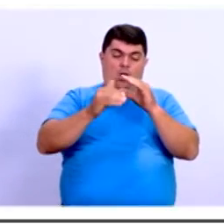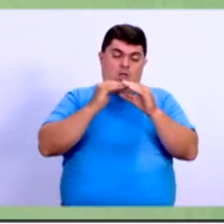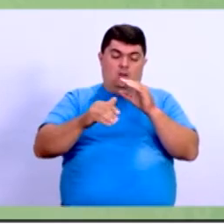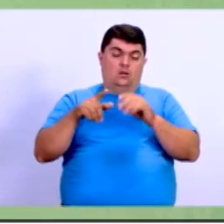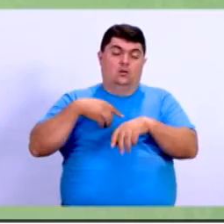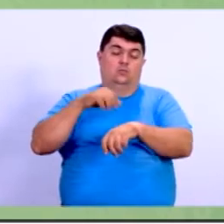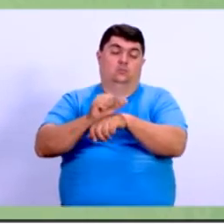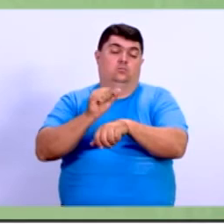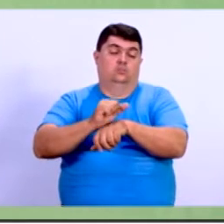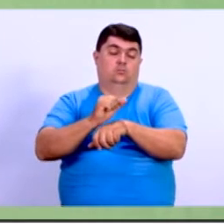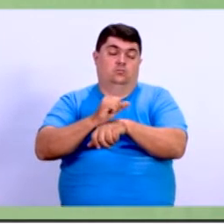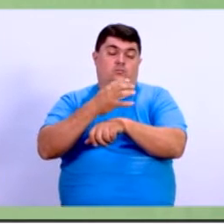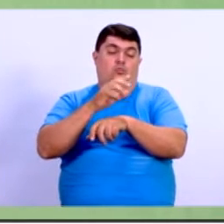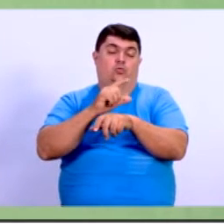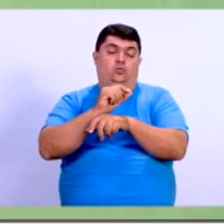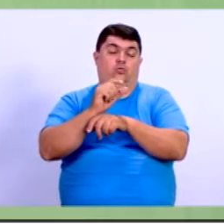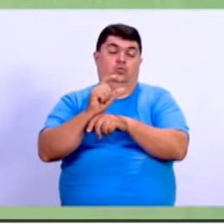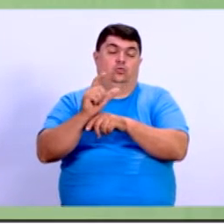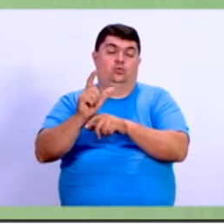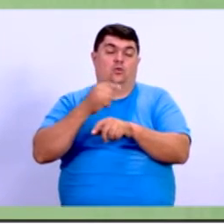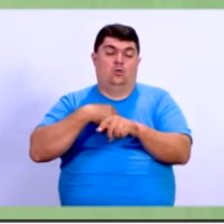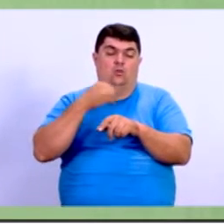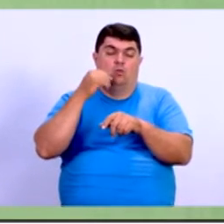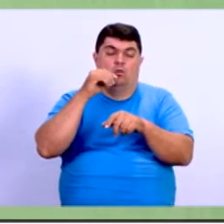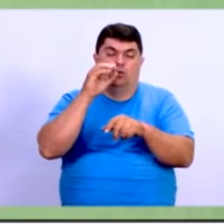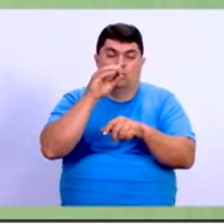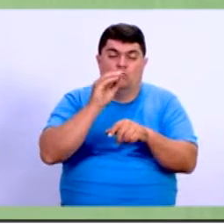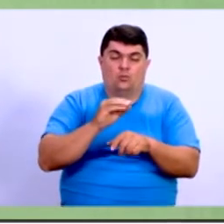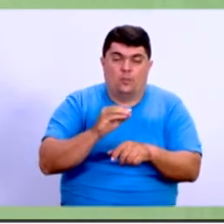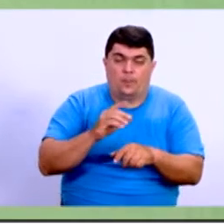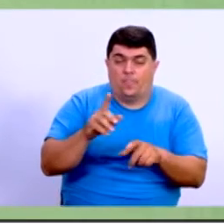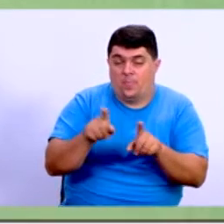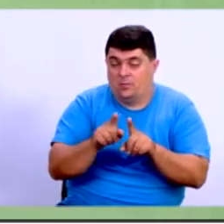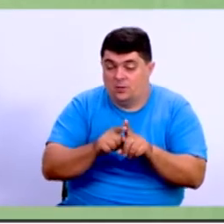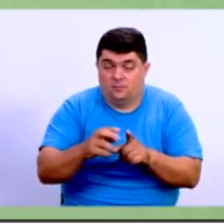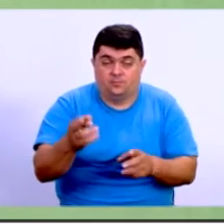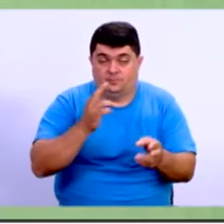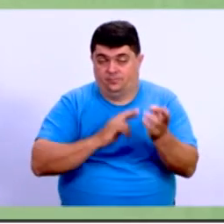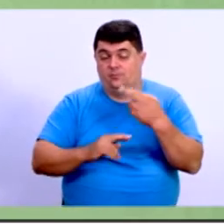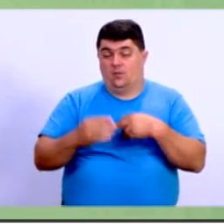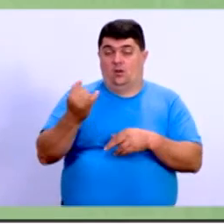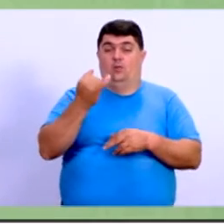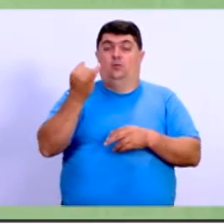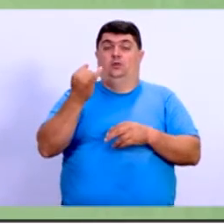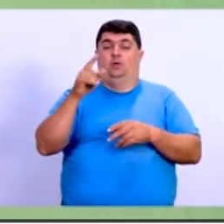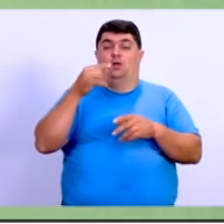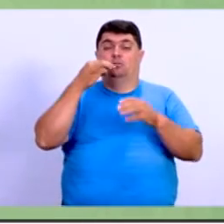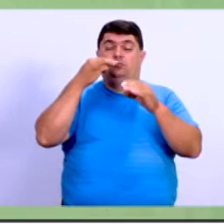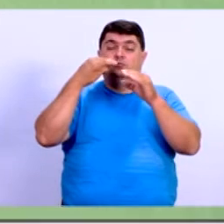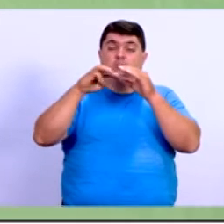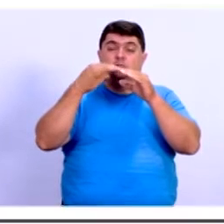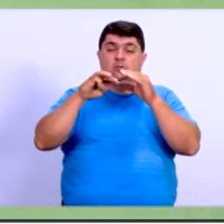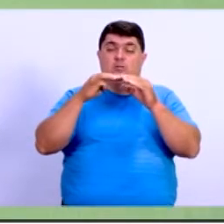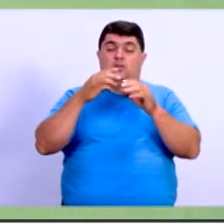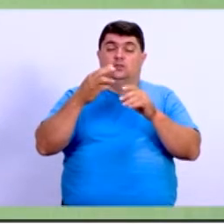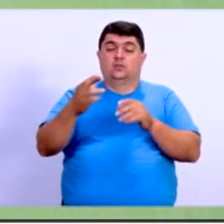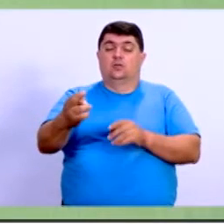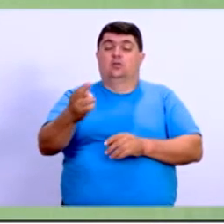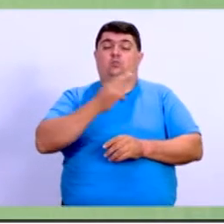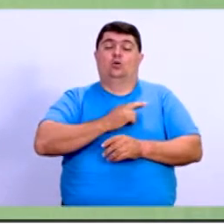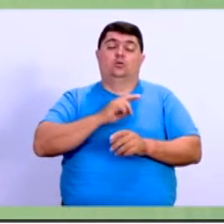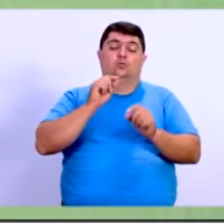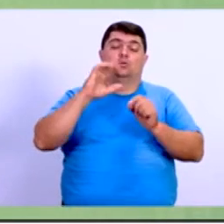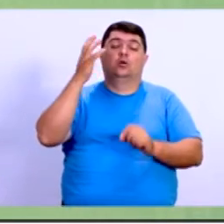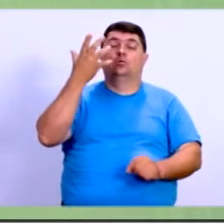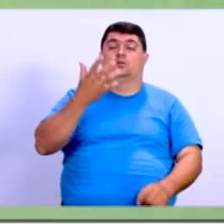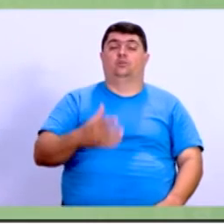outros objetos. Na de retorno, que é facultativa, é uma mensagem de devolução de resposta do